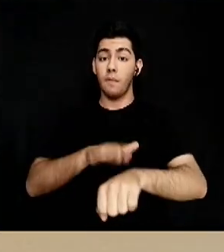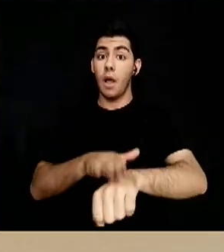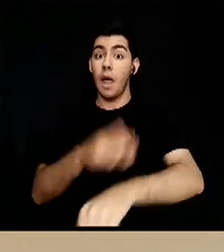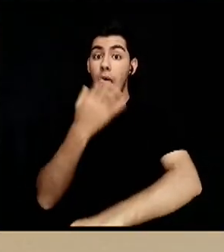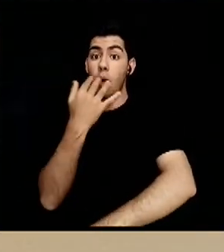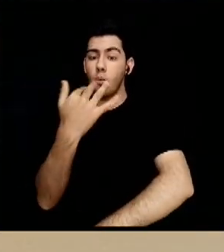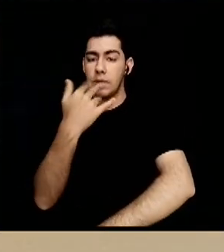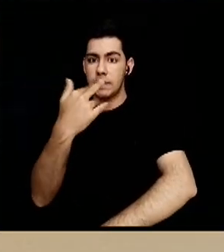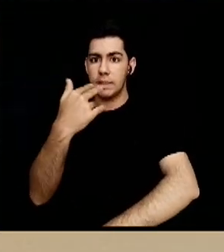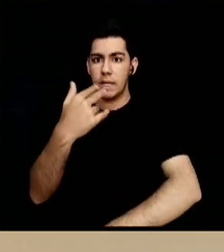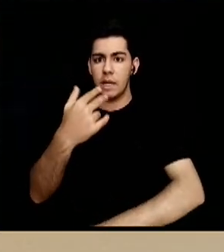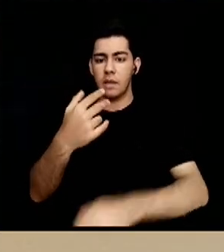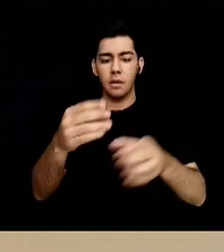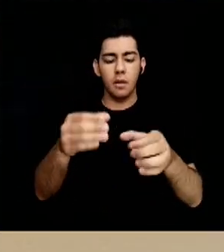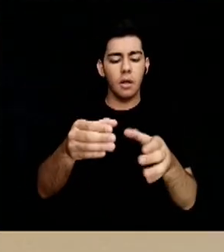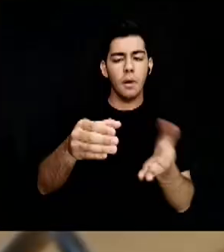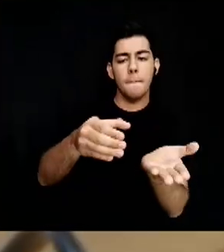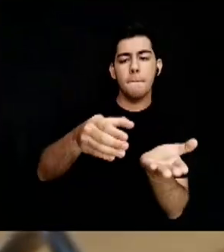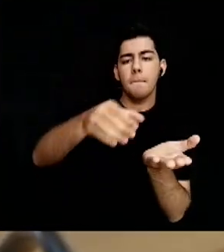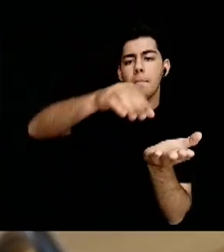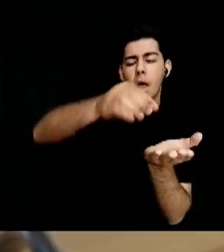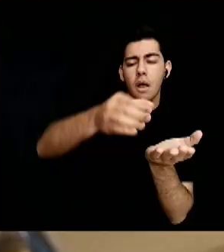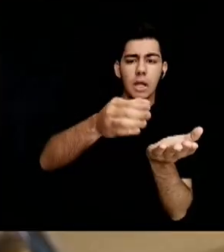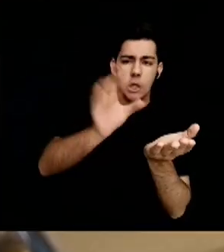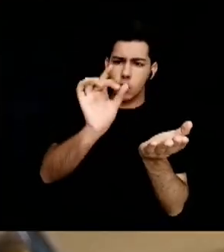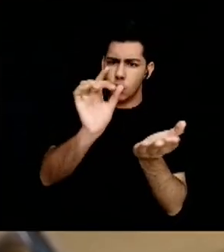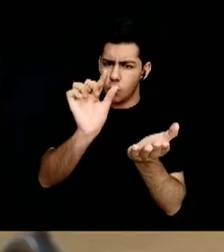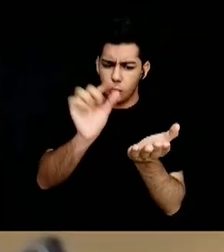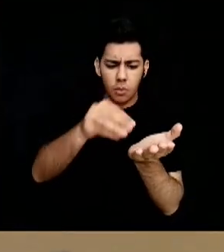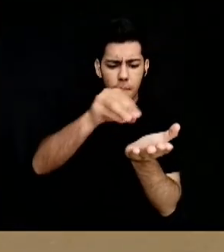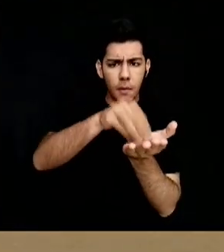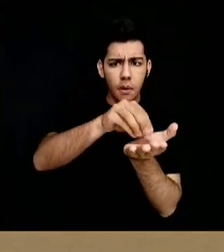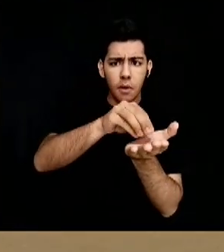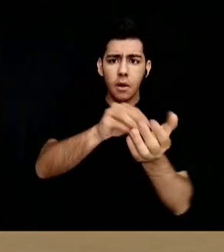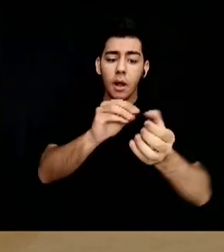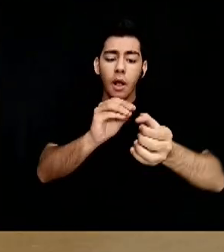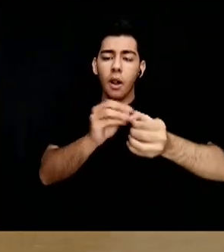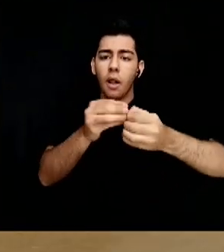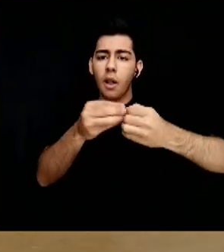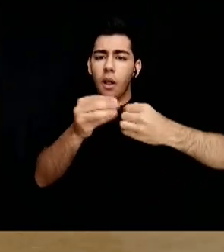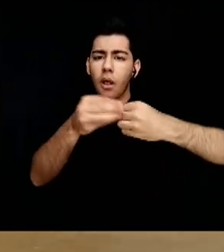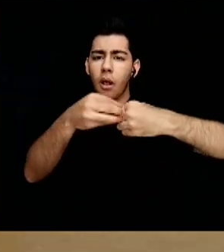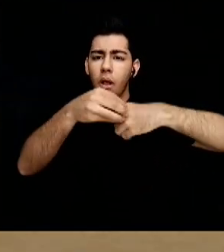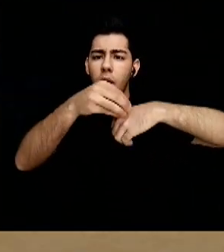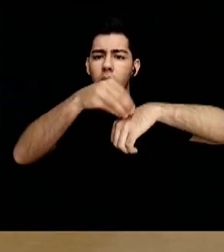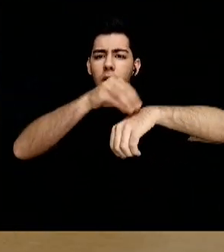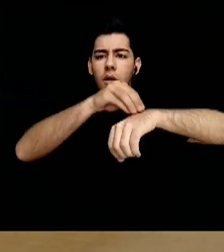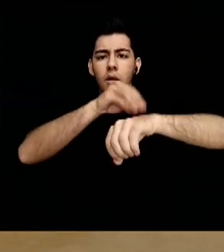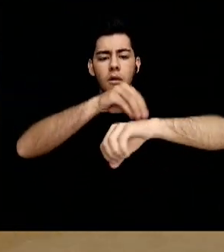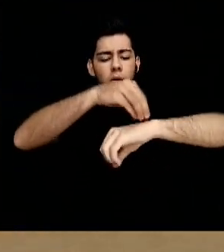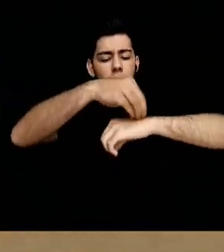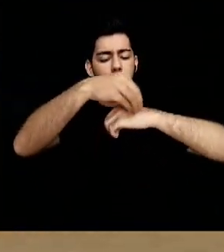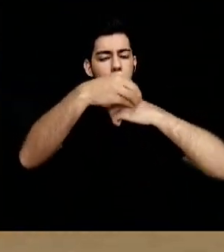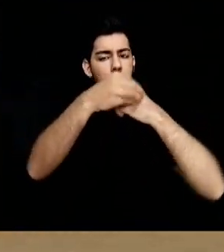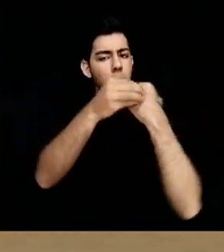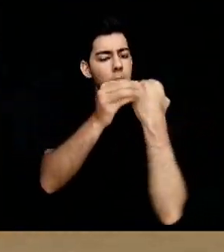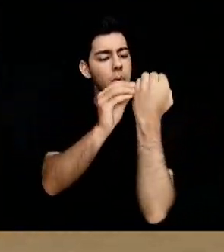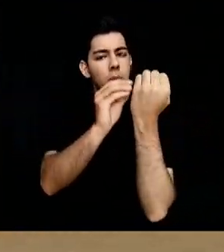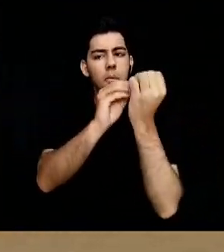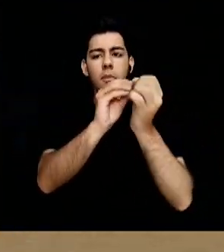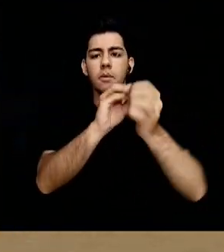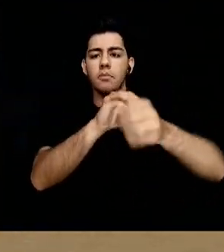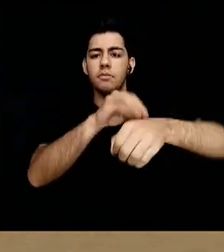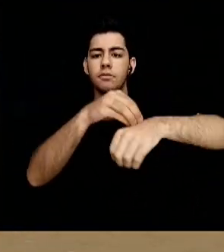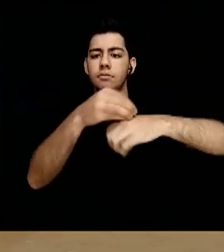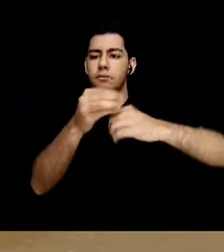uma pequena parte, viro a esponja onde não tem tinta e suavizo. Aí